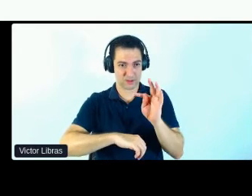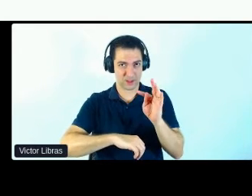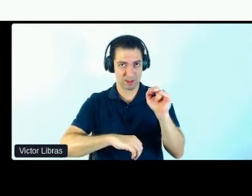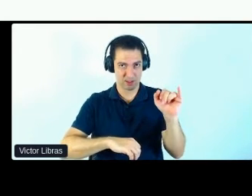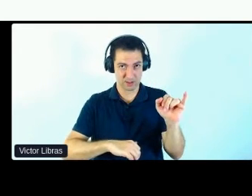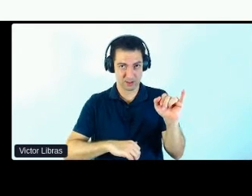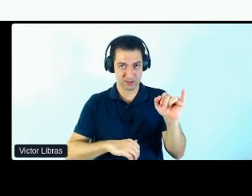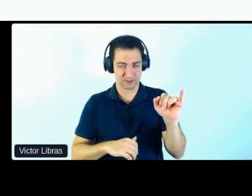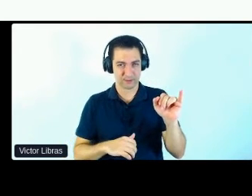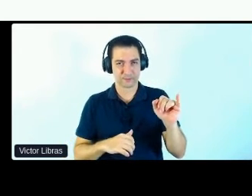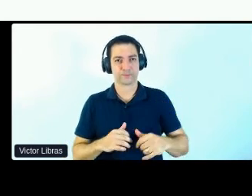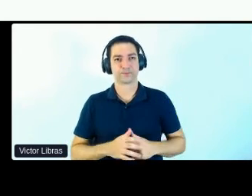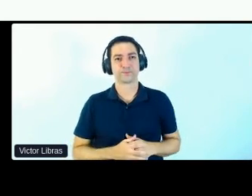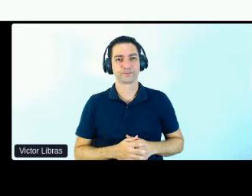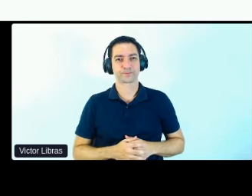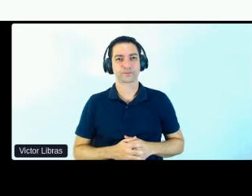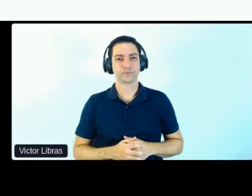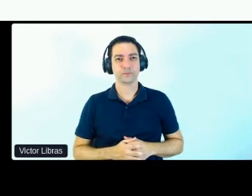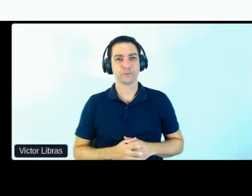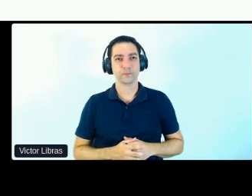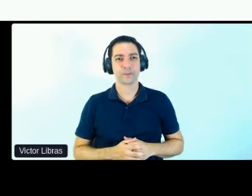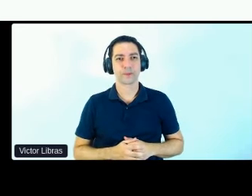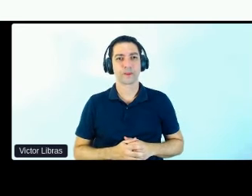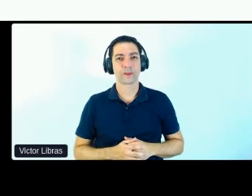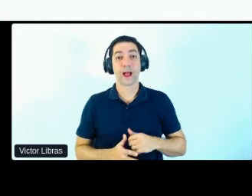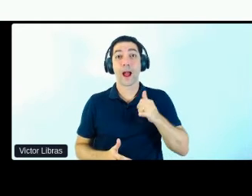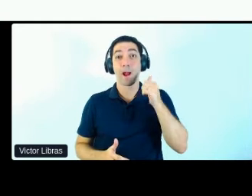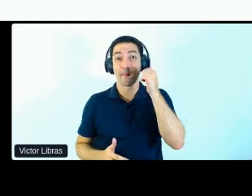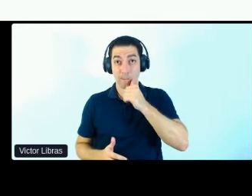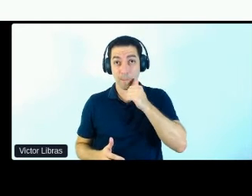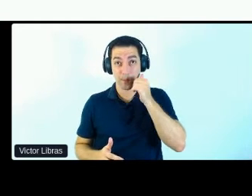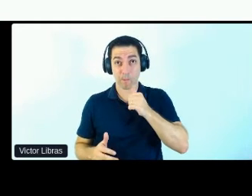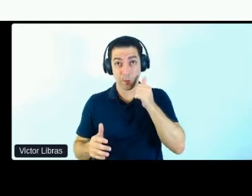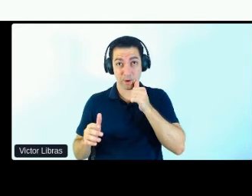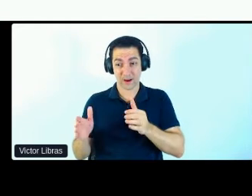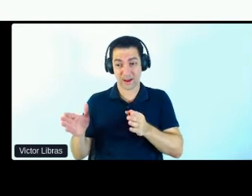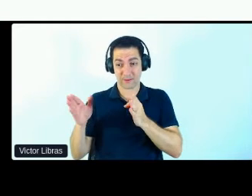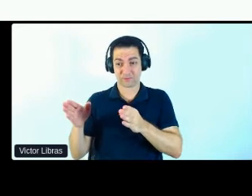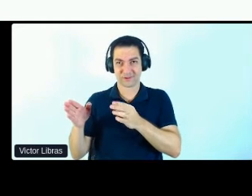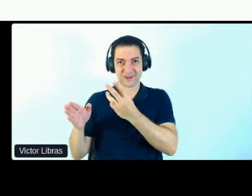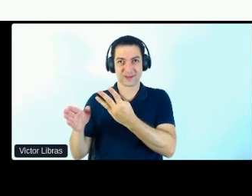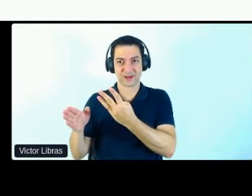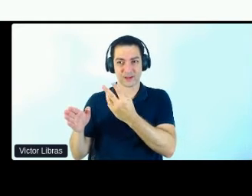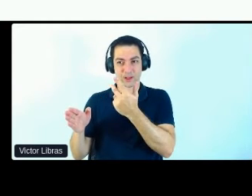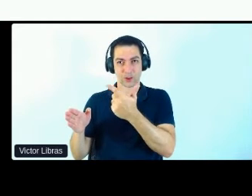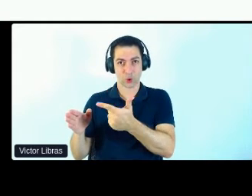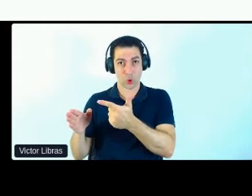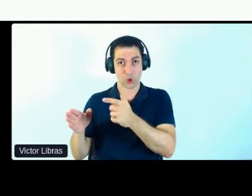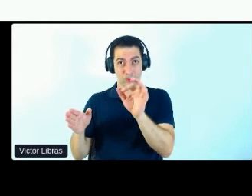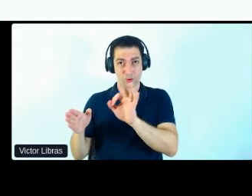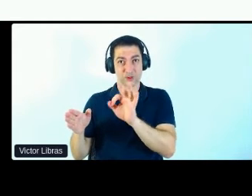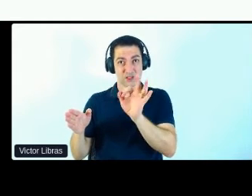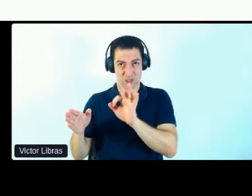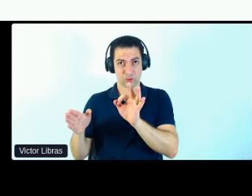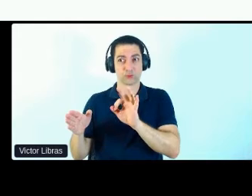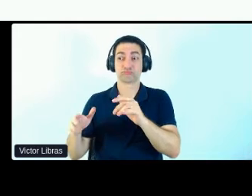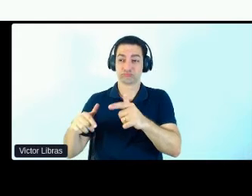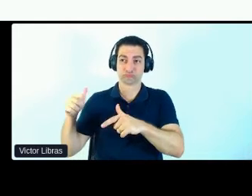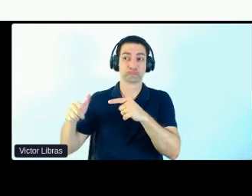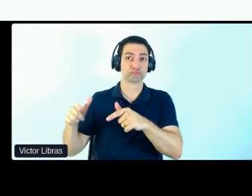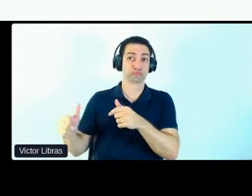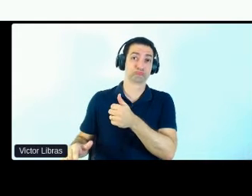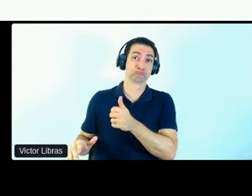TI, as mulheres, elas já atuam em quase 32% dos cargos. E mesmo com esse crescimento das mulheres